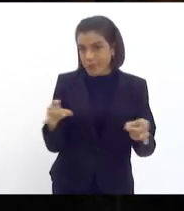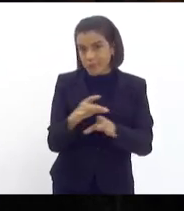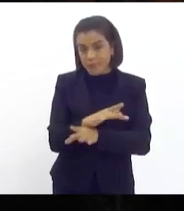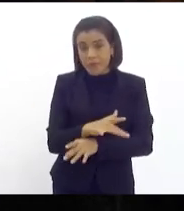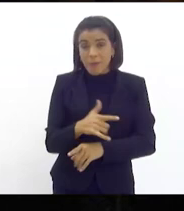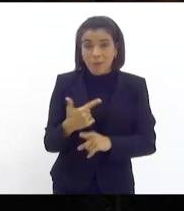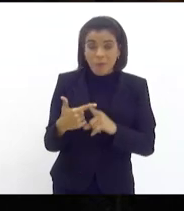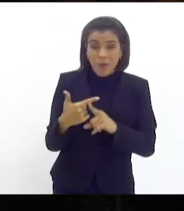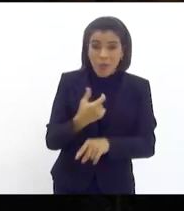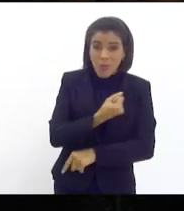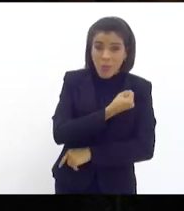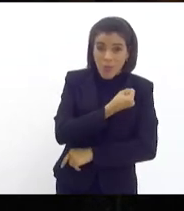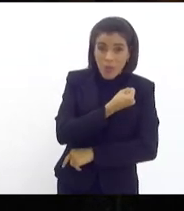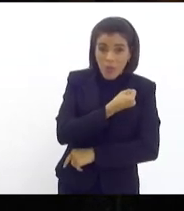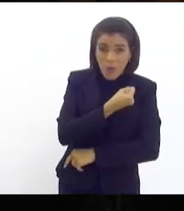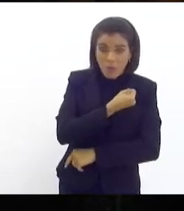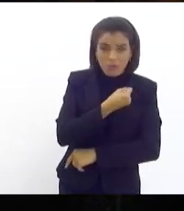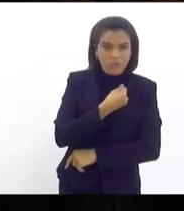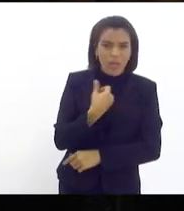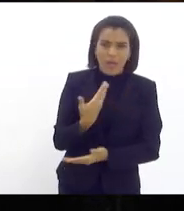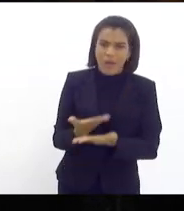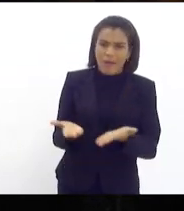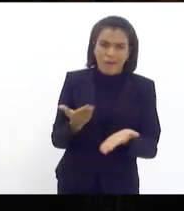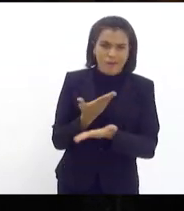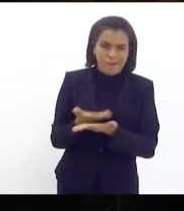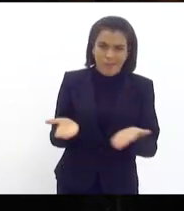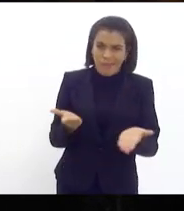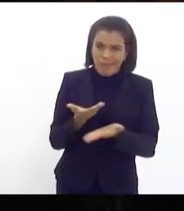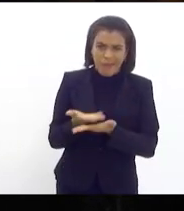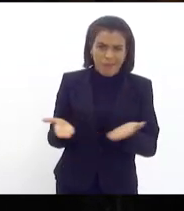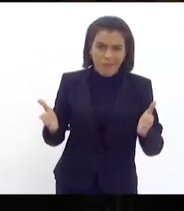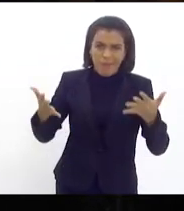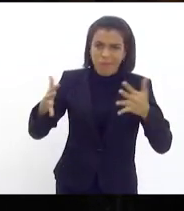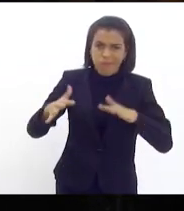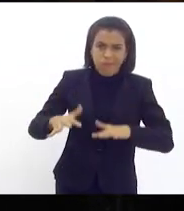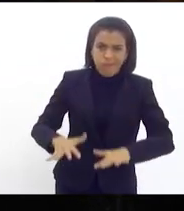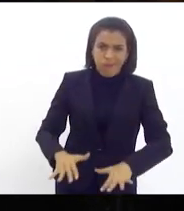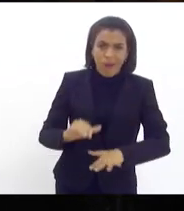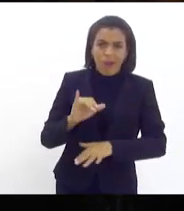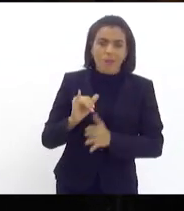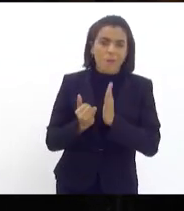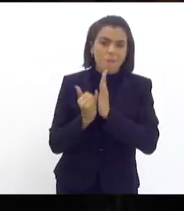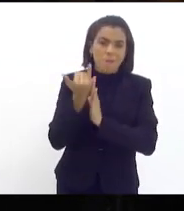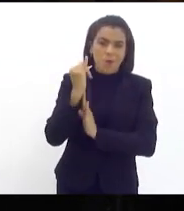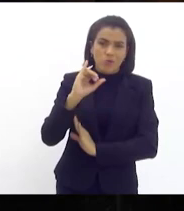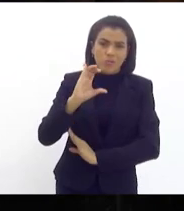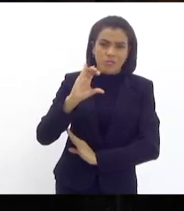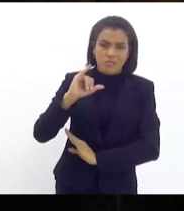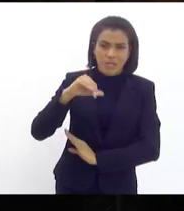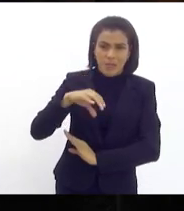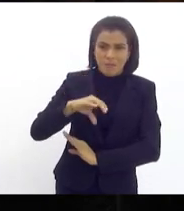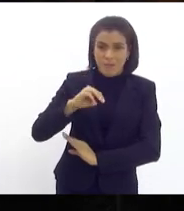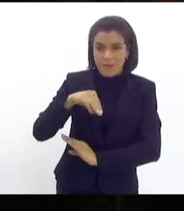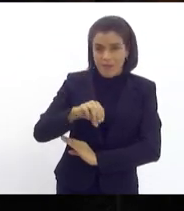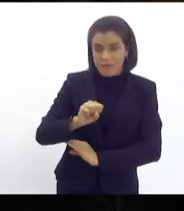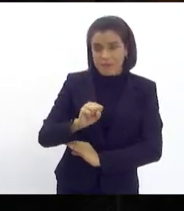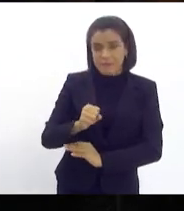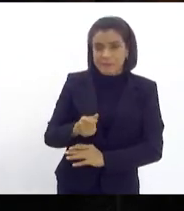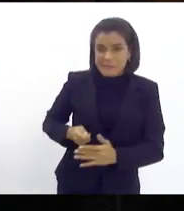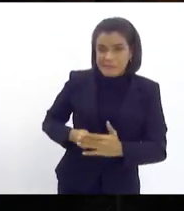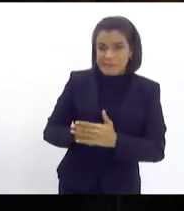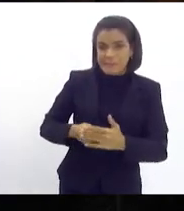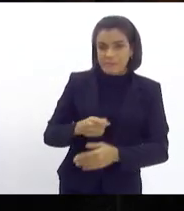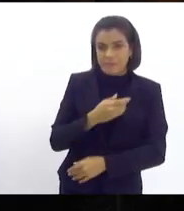similar já perdemos nas reduções de ICMS imposta pelo Governo